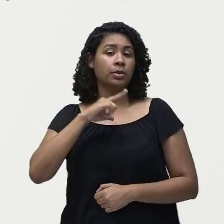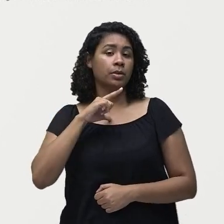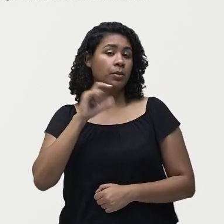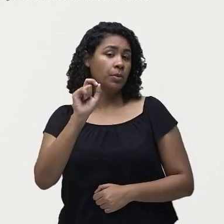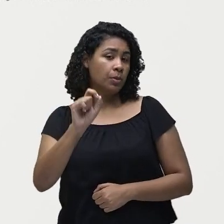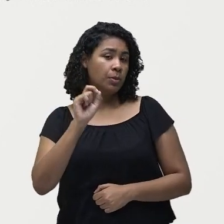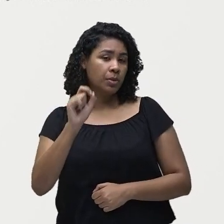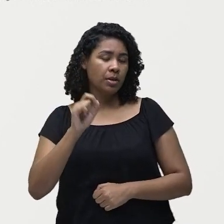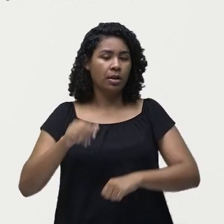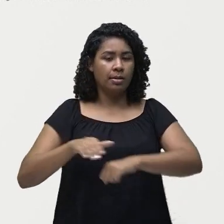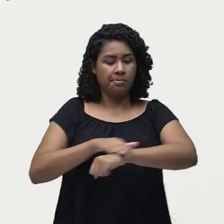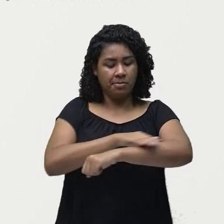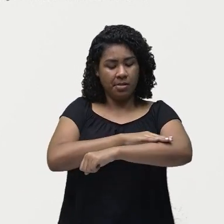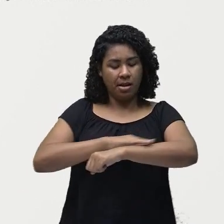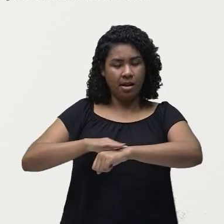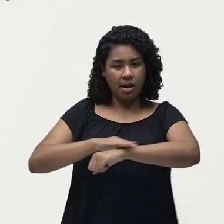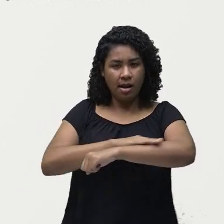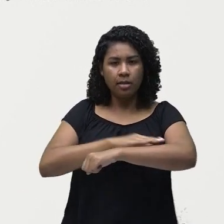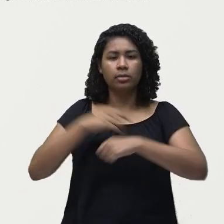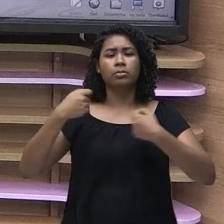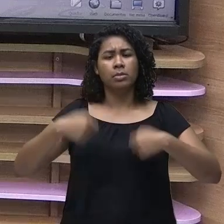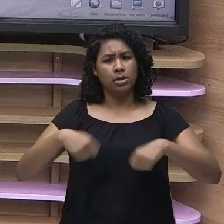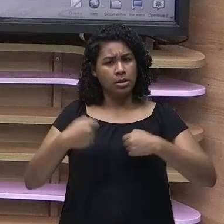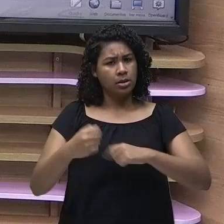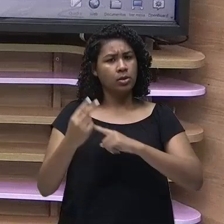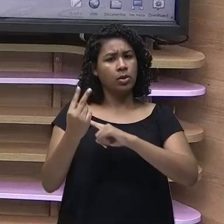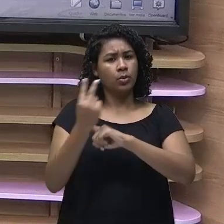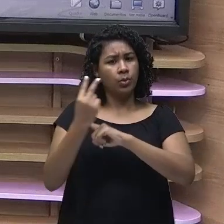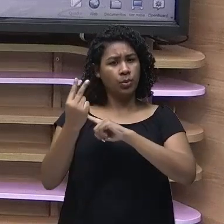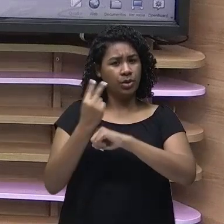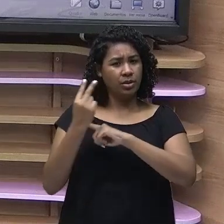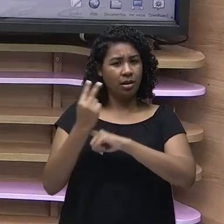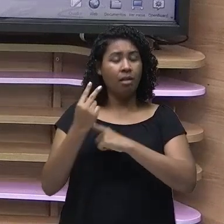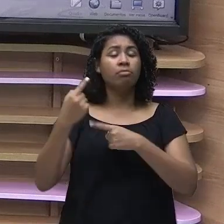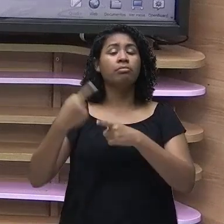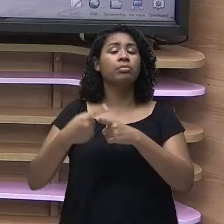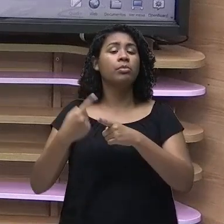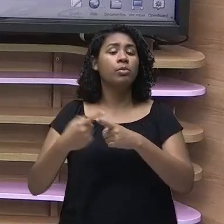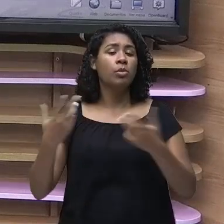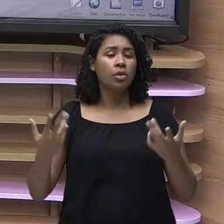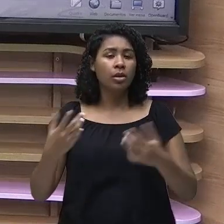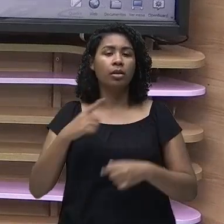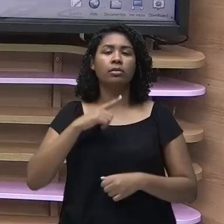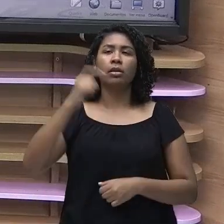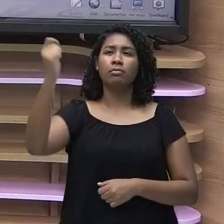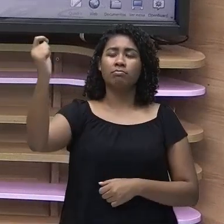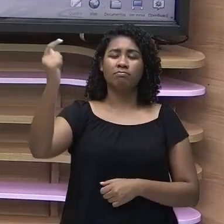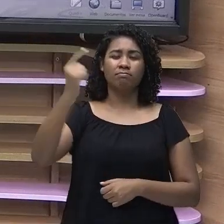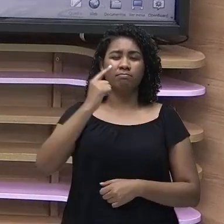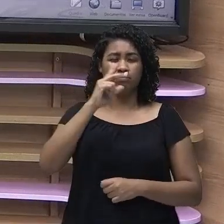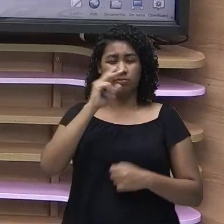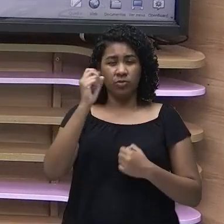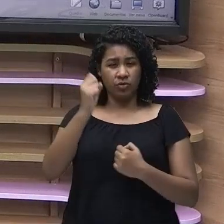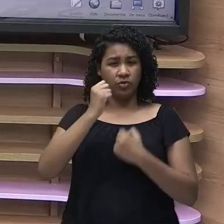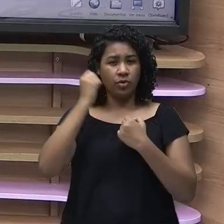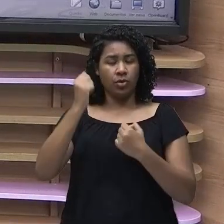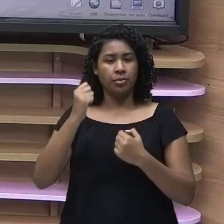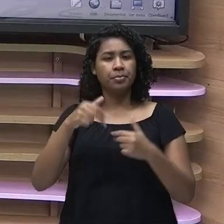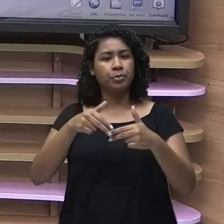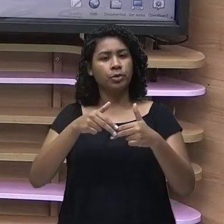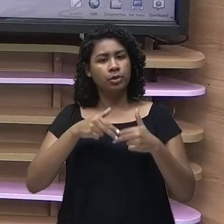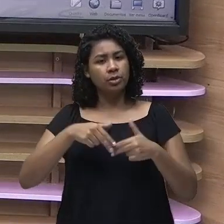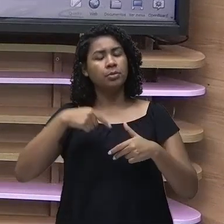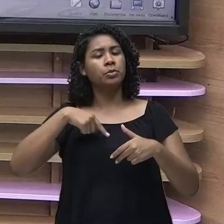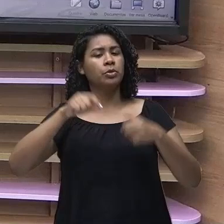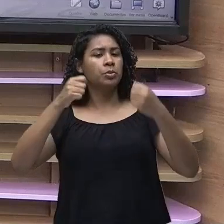da nossa pele, né? Os cuidados que nós devemos ter devido à radiação solar. E aí, para falar um pouquinho mais sobre o câncer de pele, a gente tem